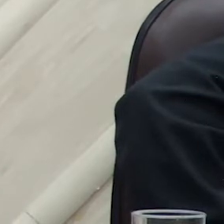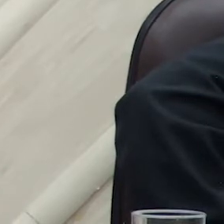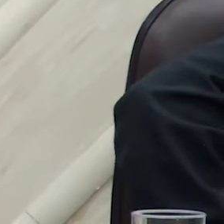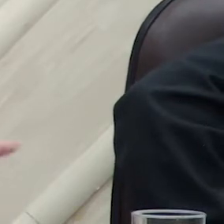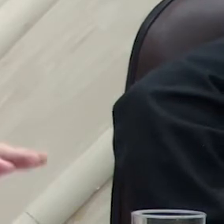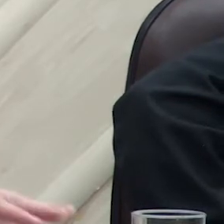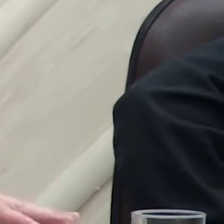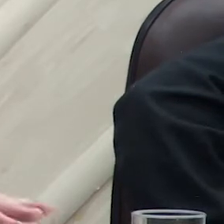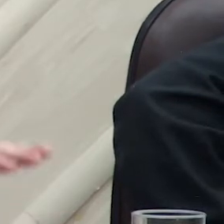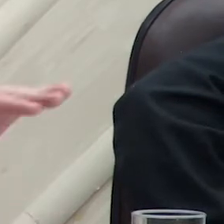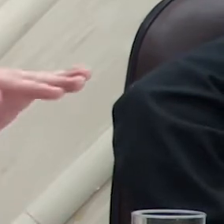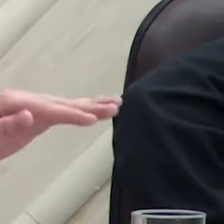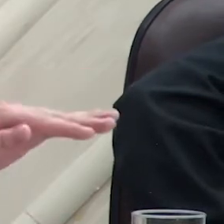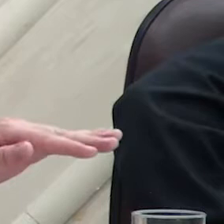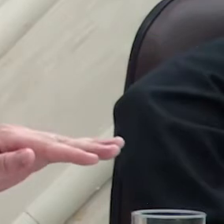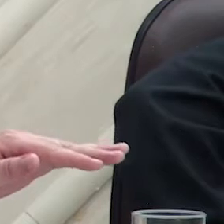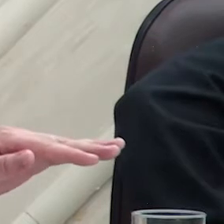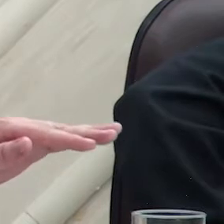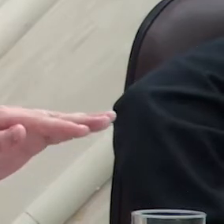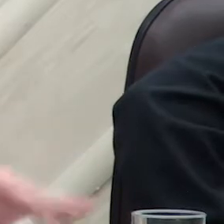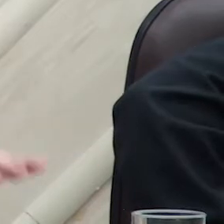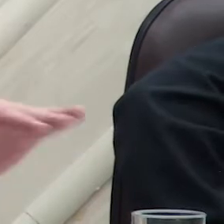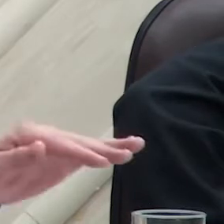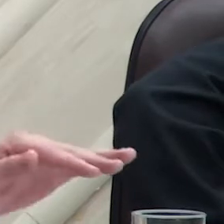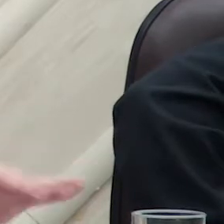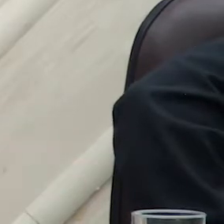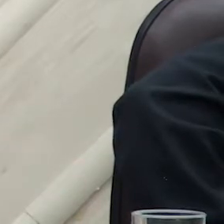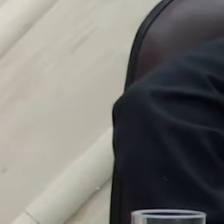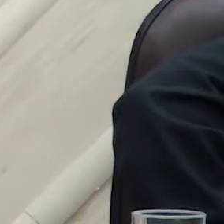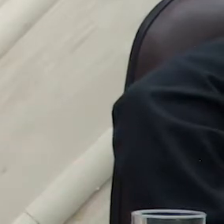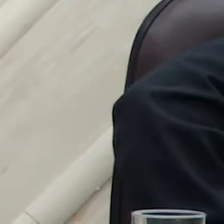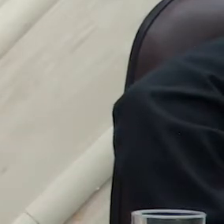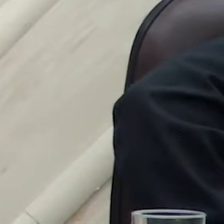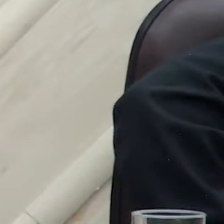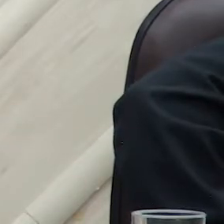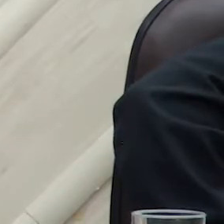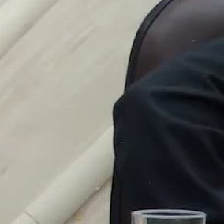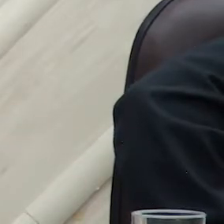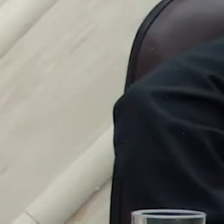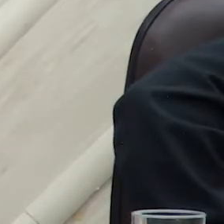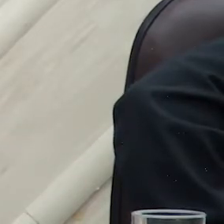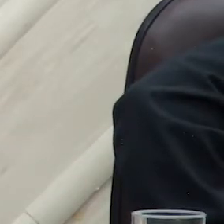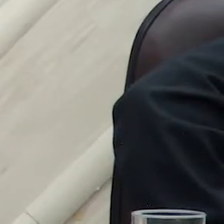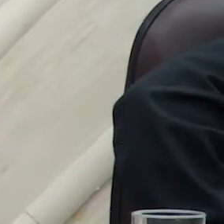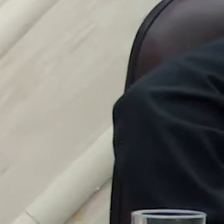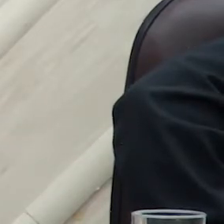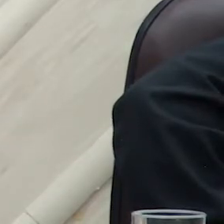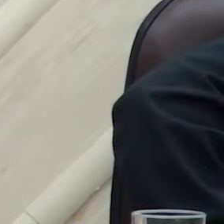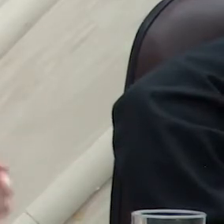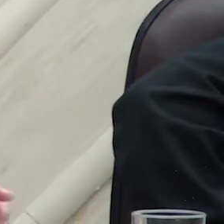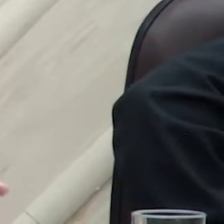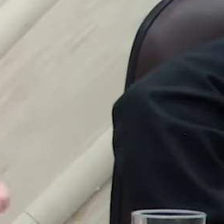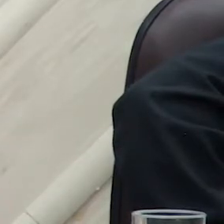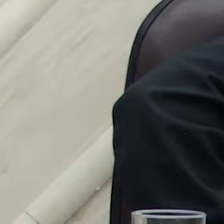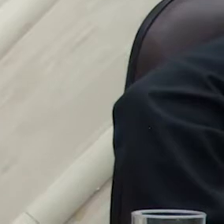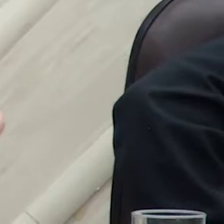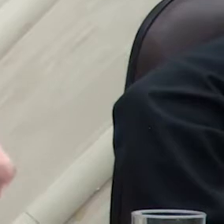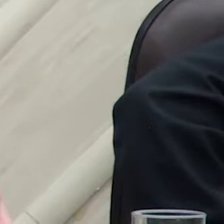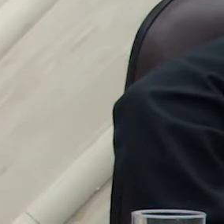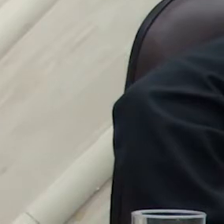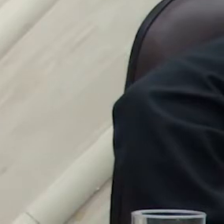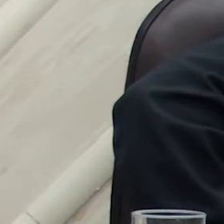mas é preciso colocar em nome de funcionários, e muitos estão alinhados, e o que não estão, nós precisamos